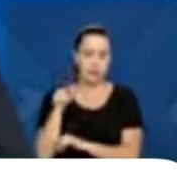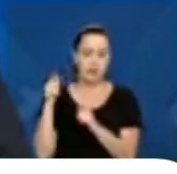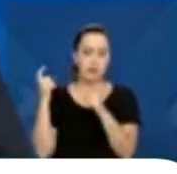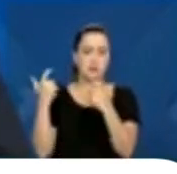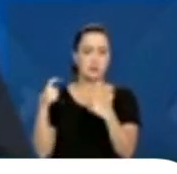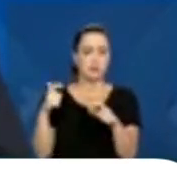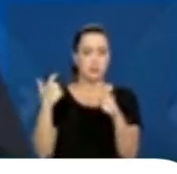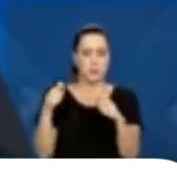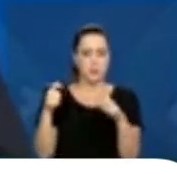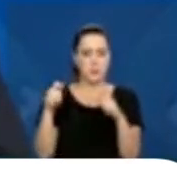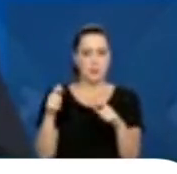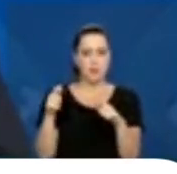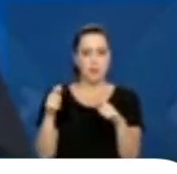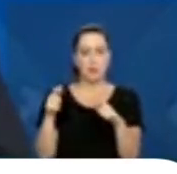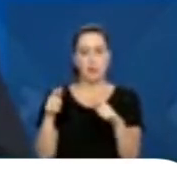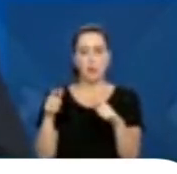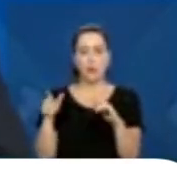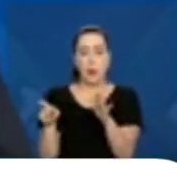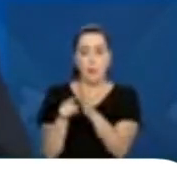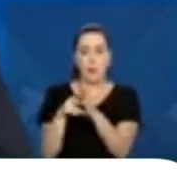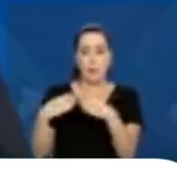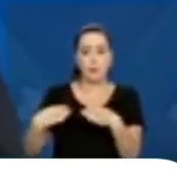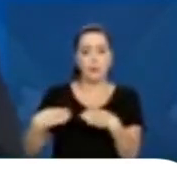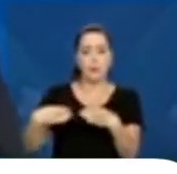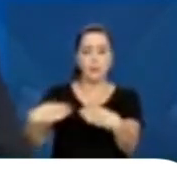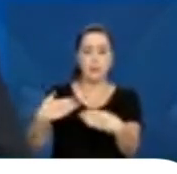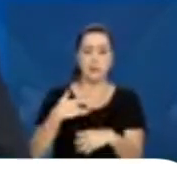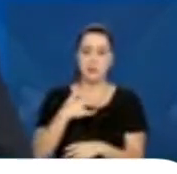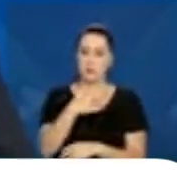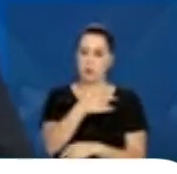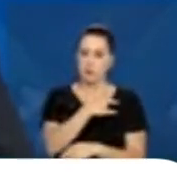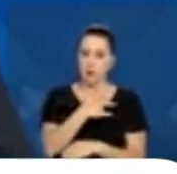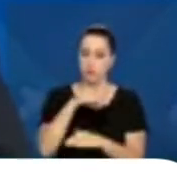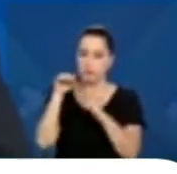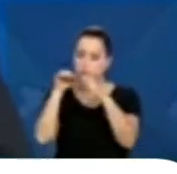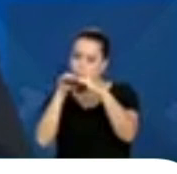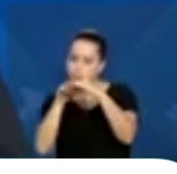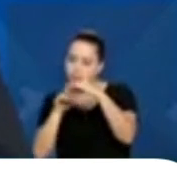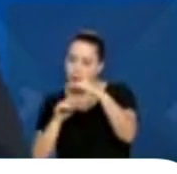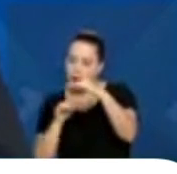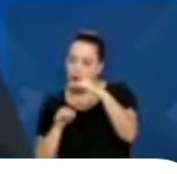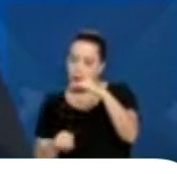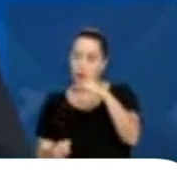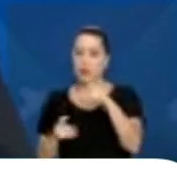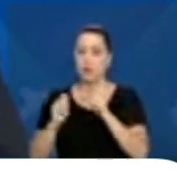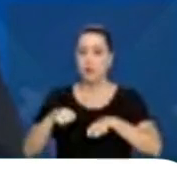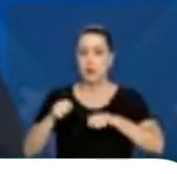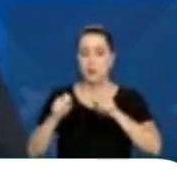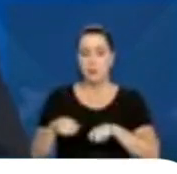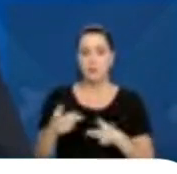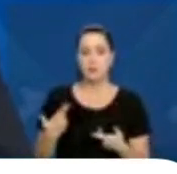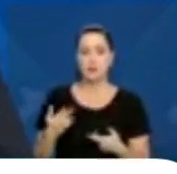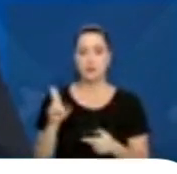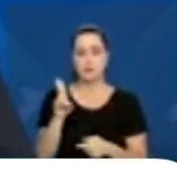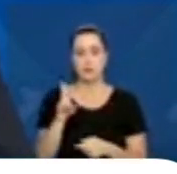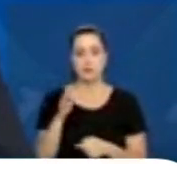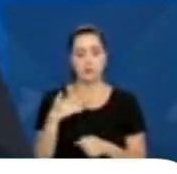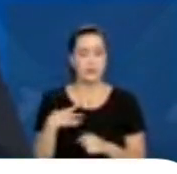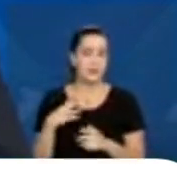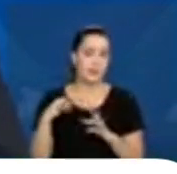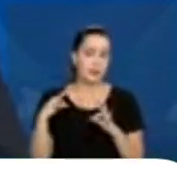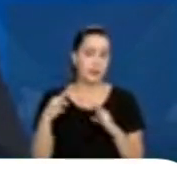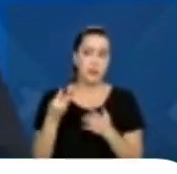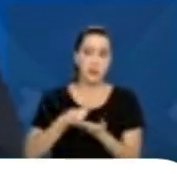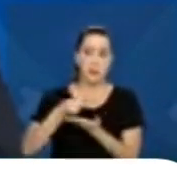numa estrutura de depósito do Ministério da Saúde, de capacidade para fazer isso de maneira